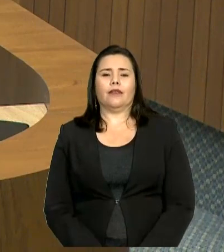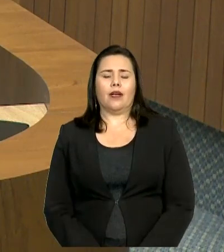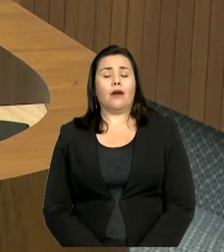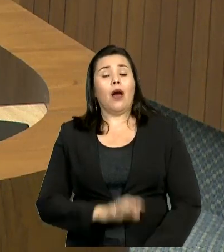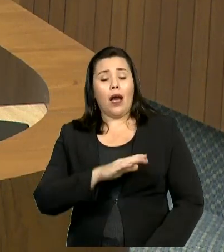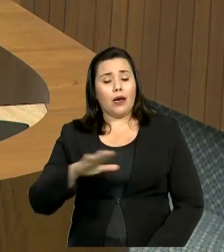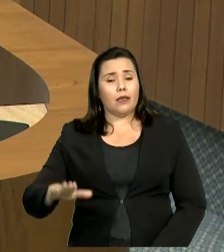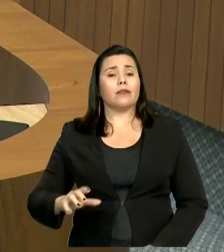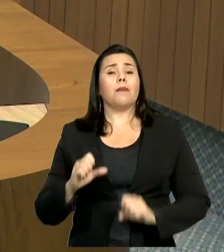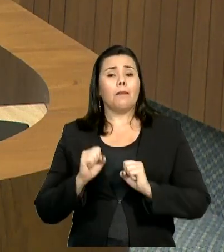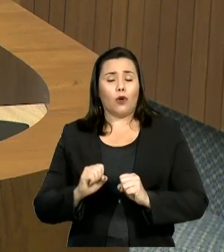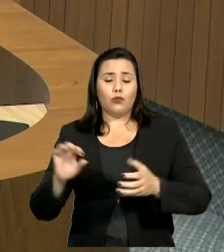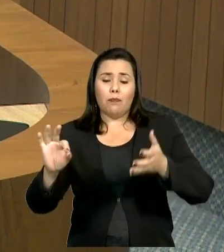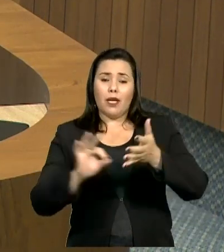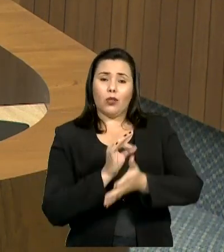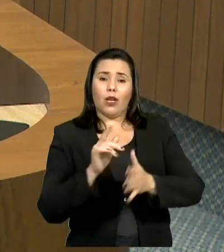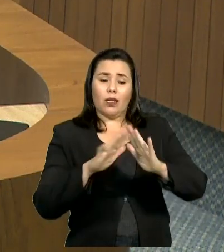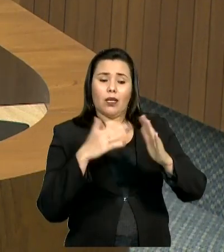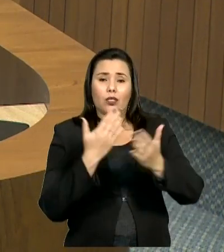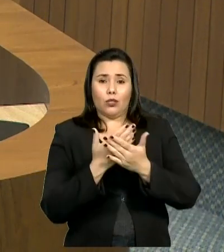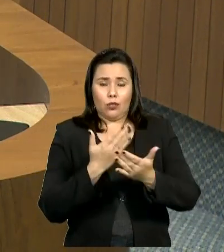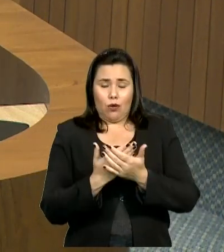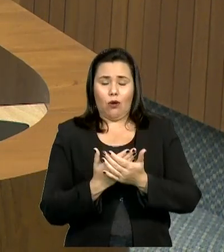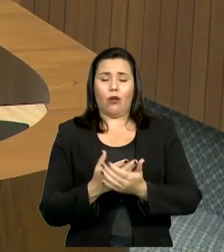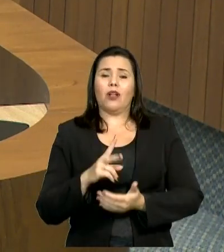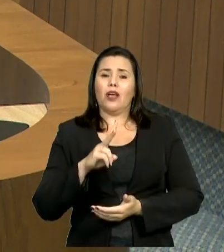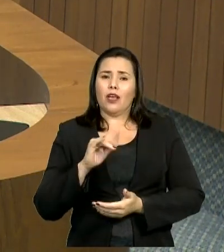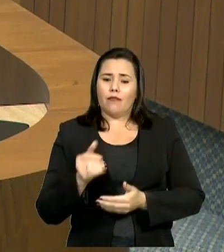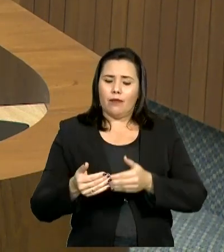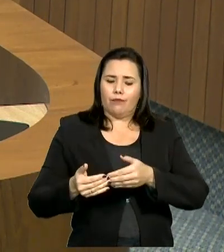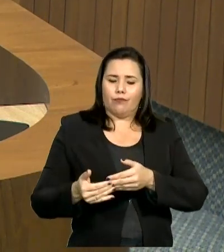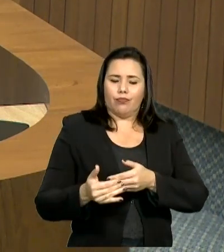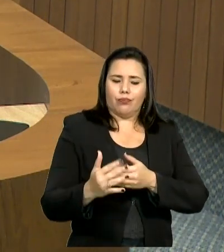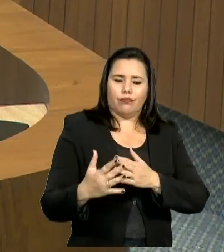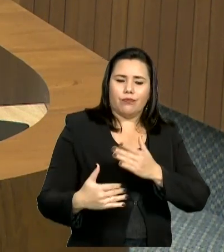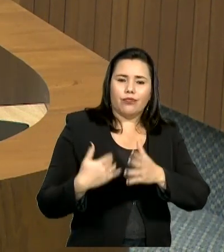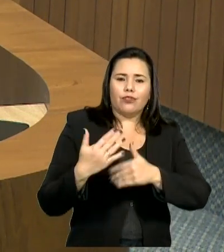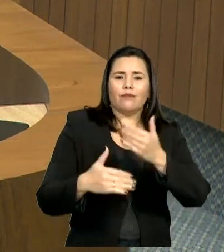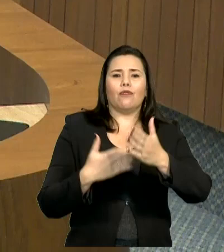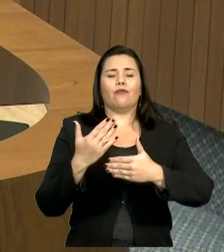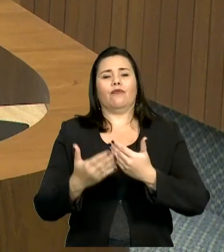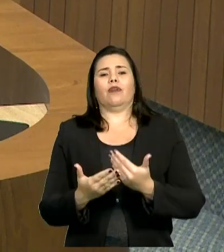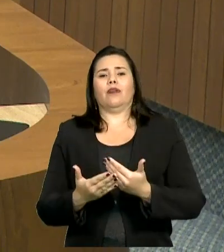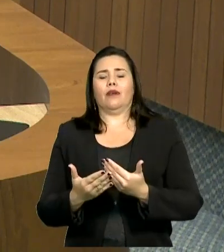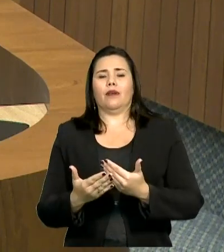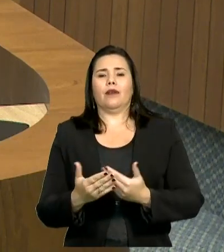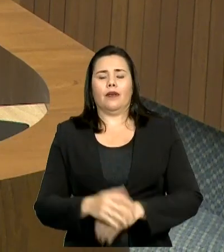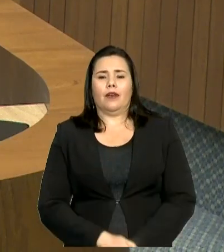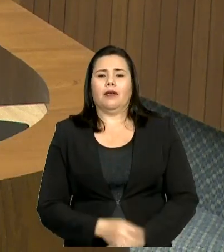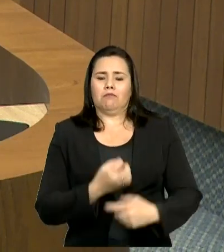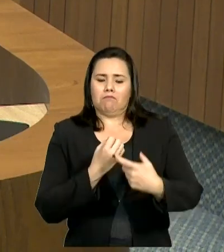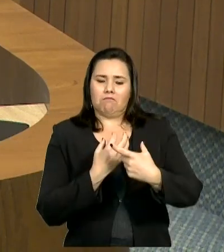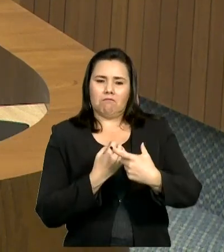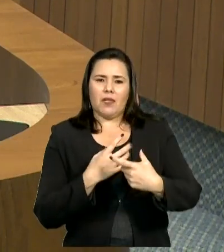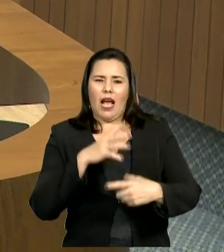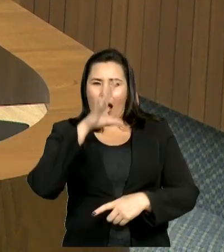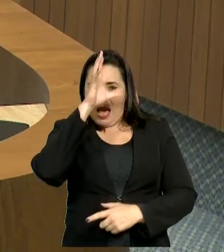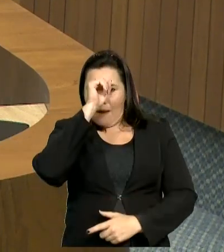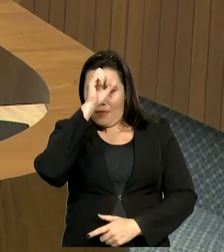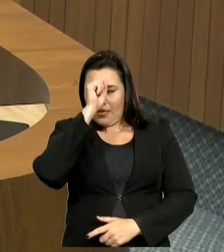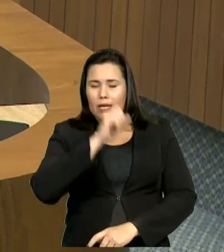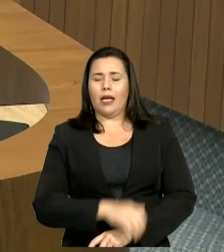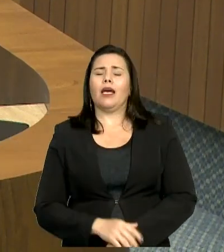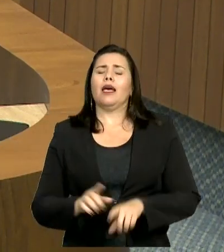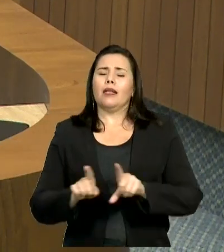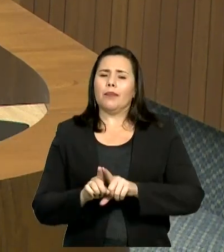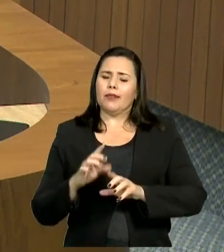alfabetizarem. E aí estarão dando o primeiro passo para desenvolver o nosso Estado, desenvolver a educação do Maranhão. E,